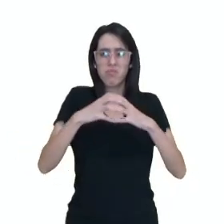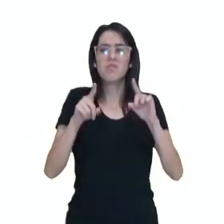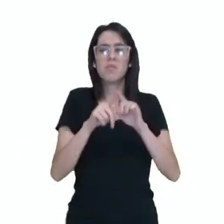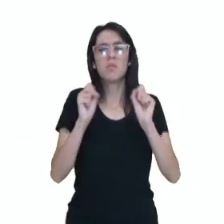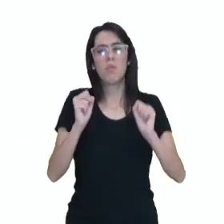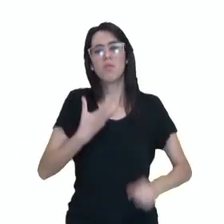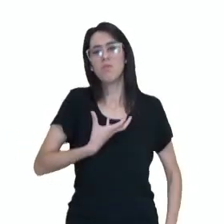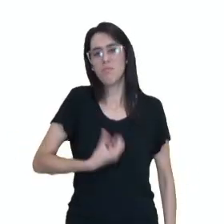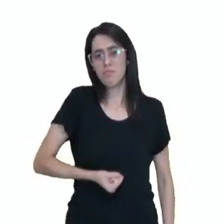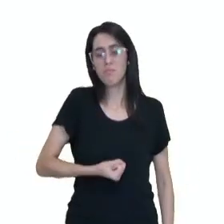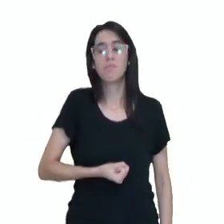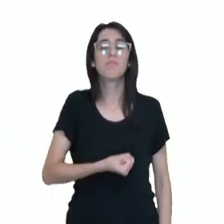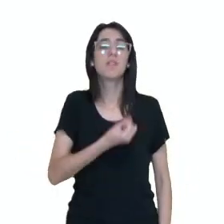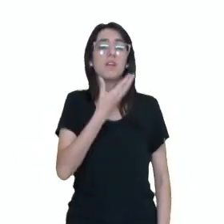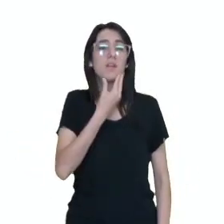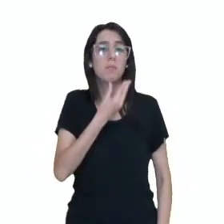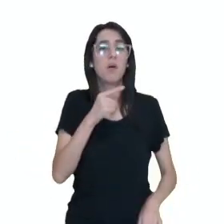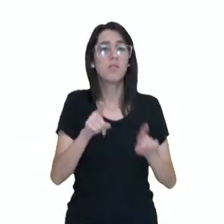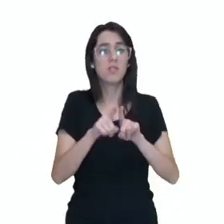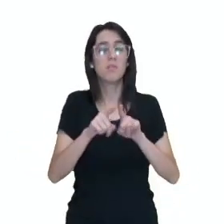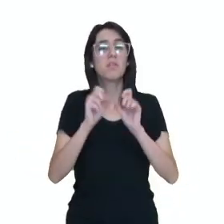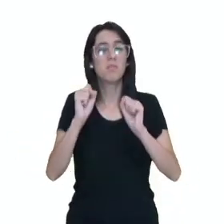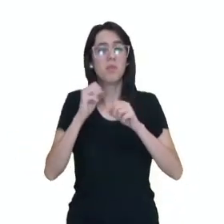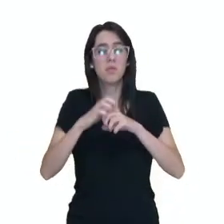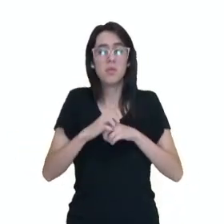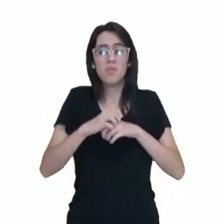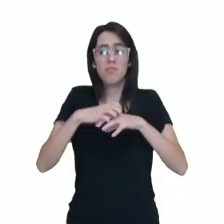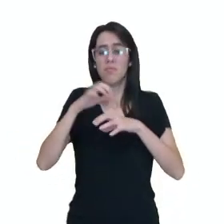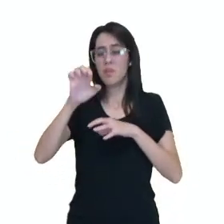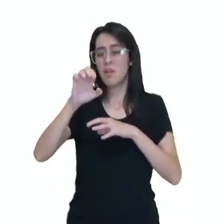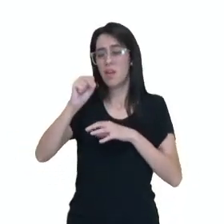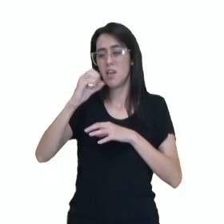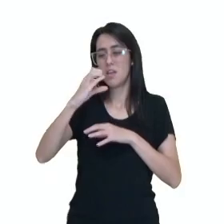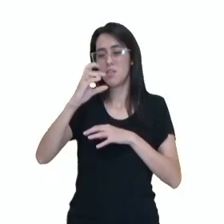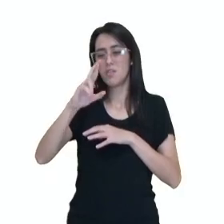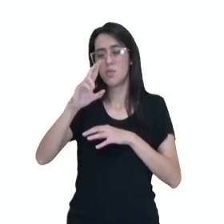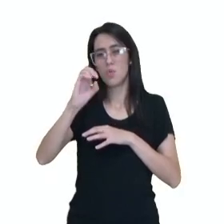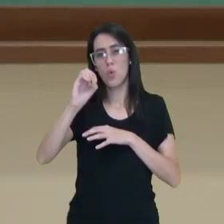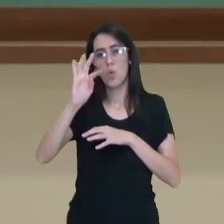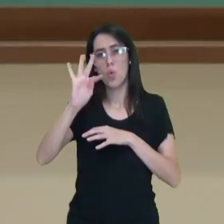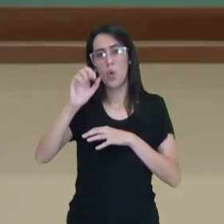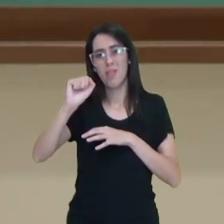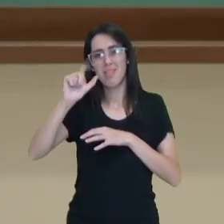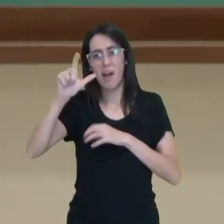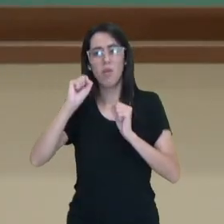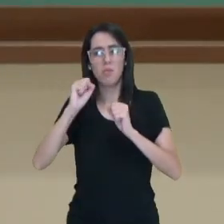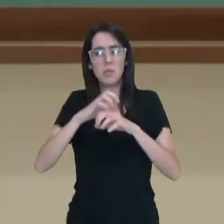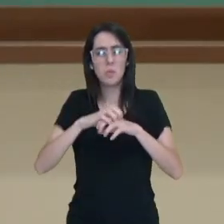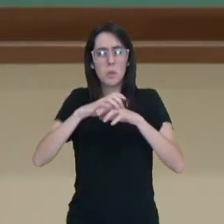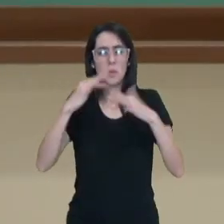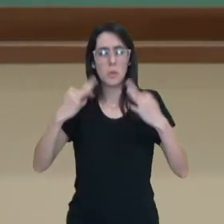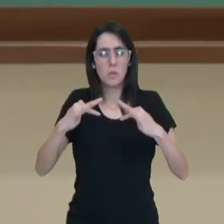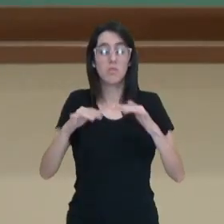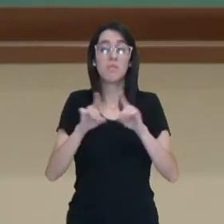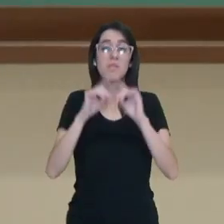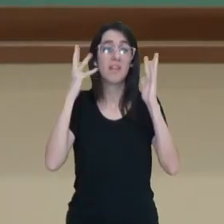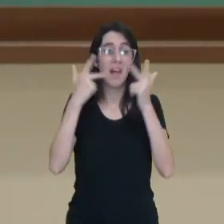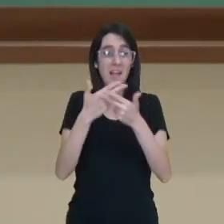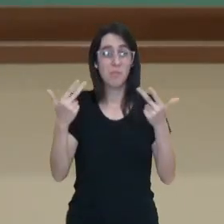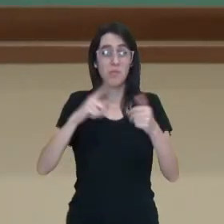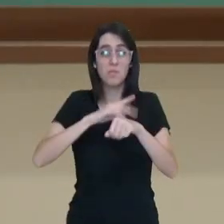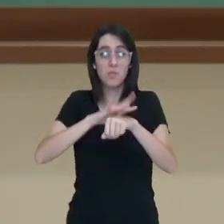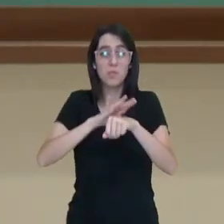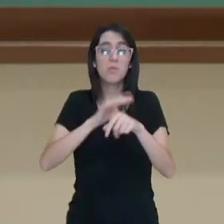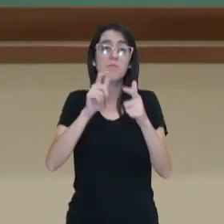ter inflamação no saco escrotal e na esterilidade, tá? Entre os animais afetados, obviamente, né, são os cães,